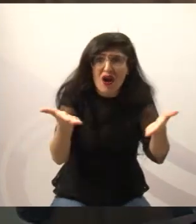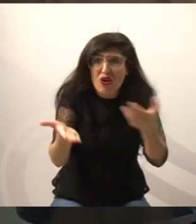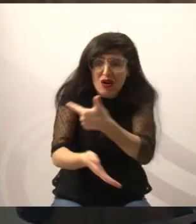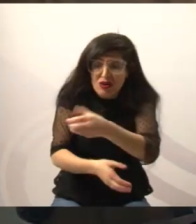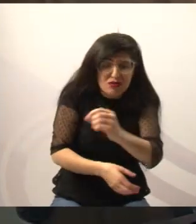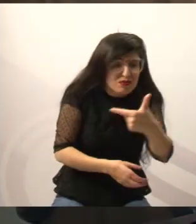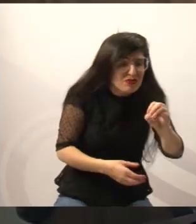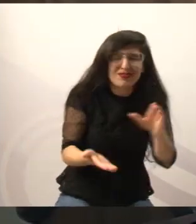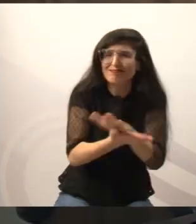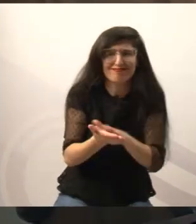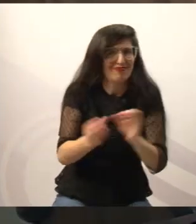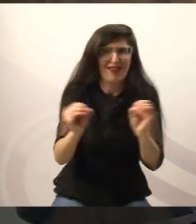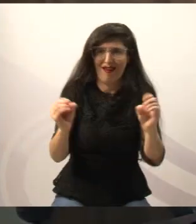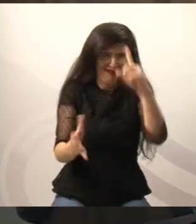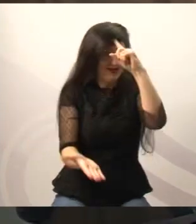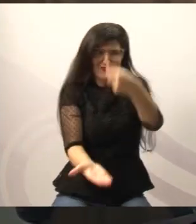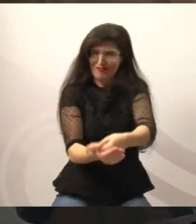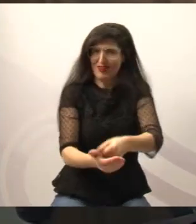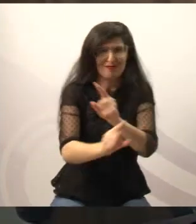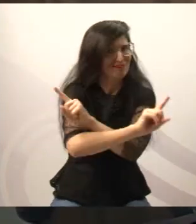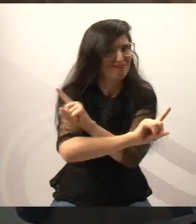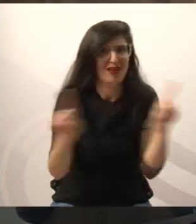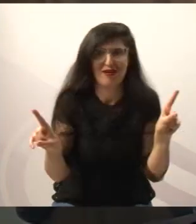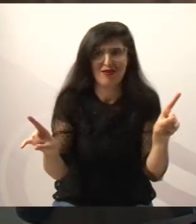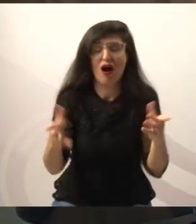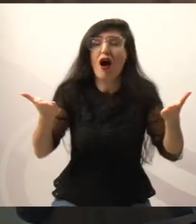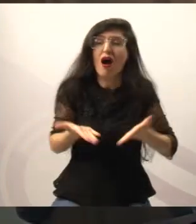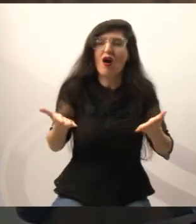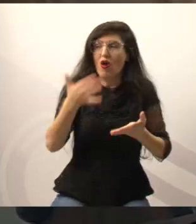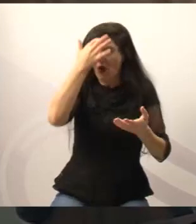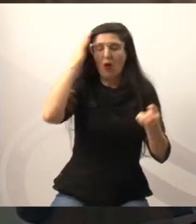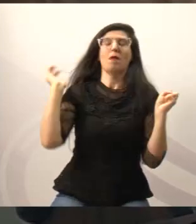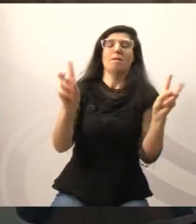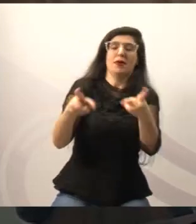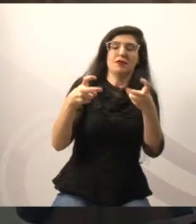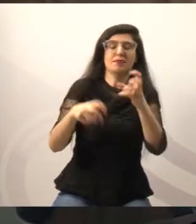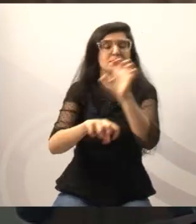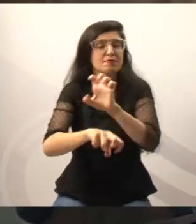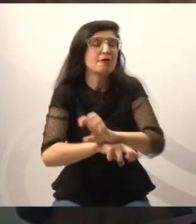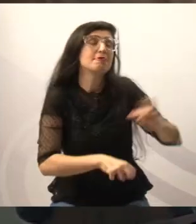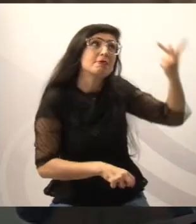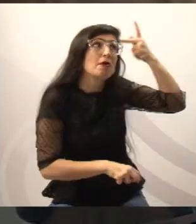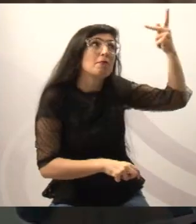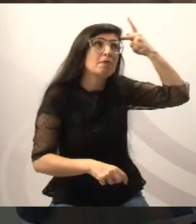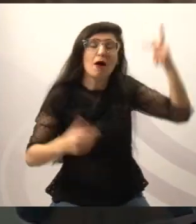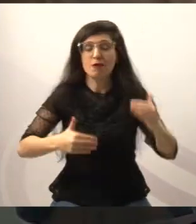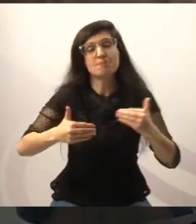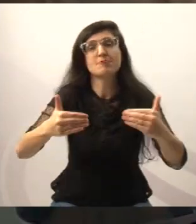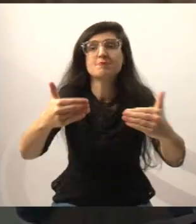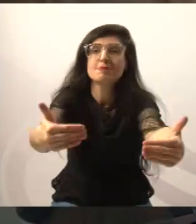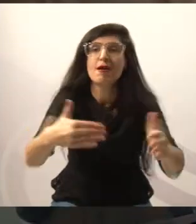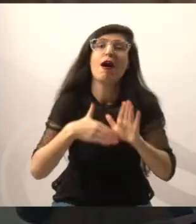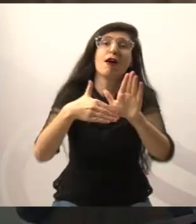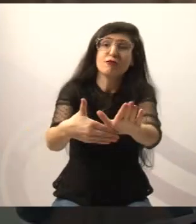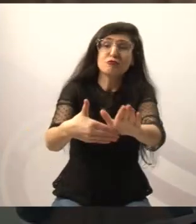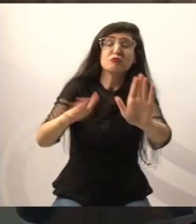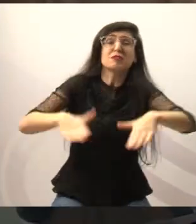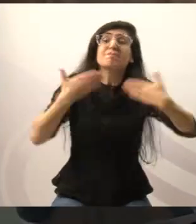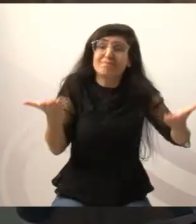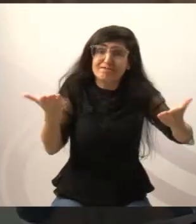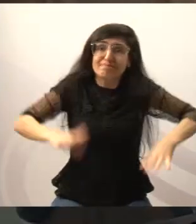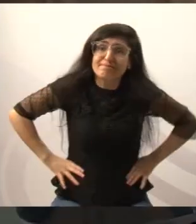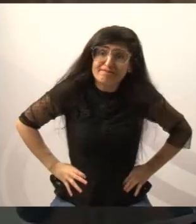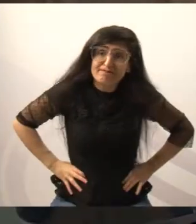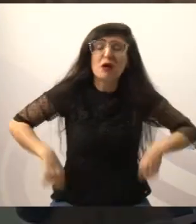gente esperávamos. Agora, vamos observar se no Estado de São Paulo o Ministério Público fez alguma coisa, que tem que pagar pelos